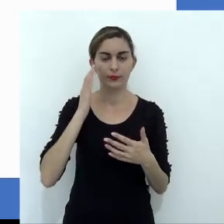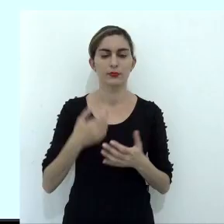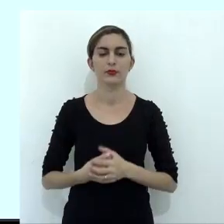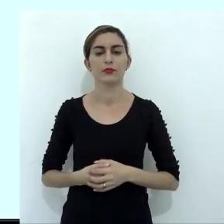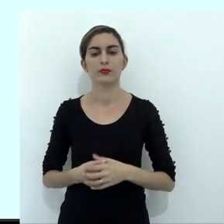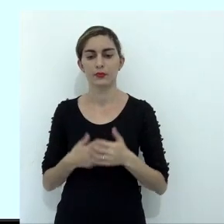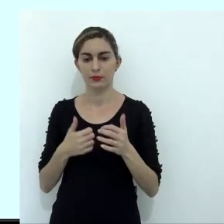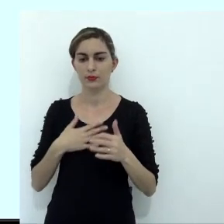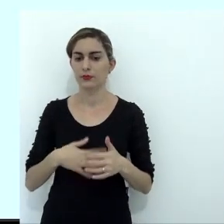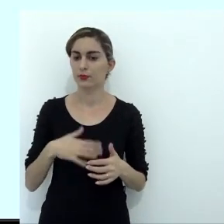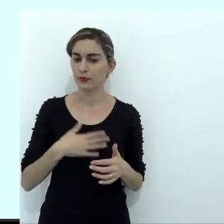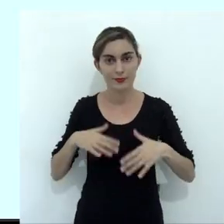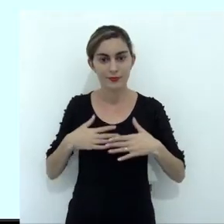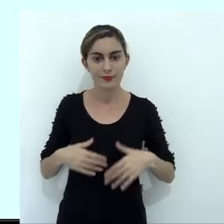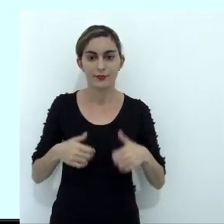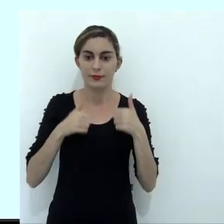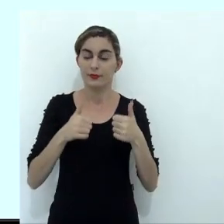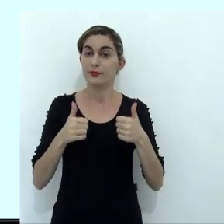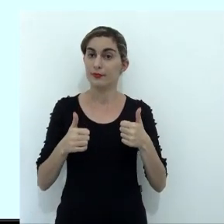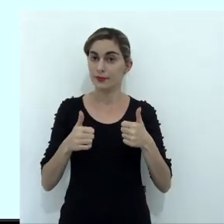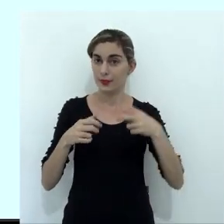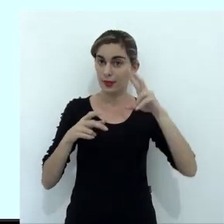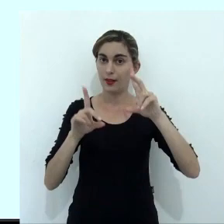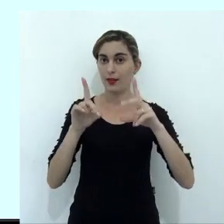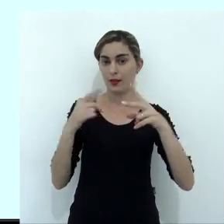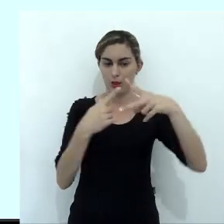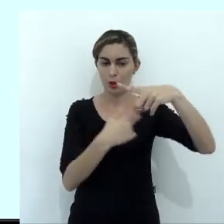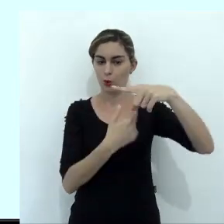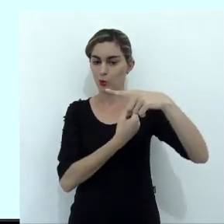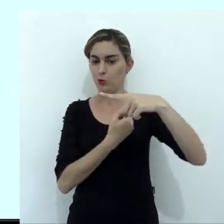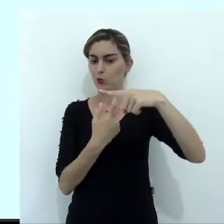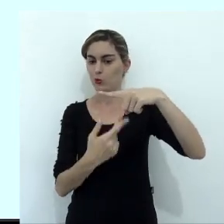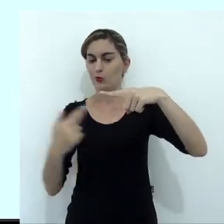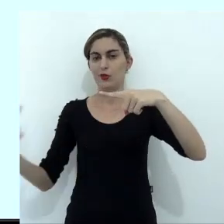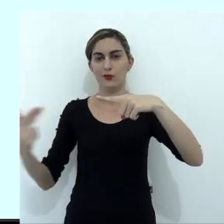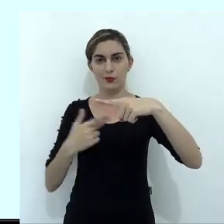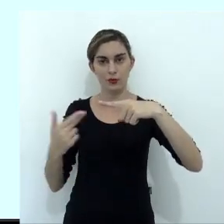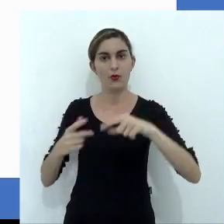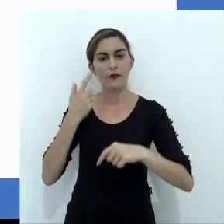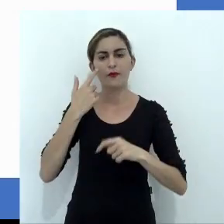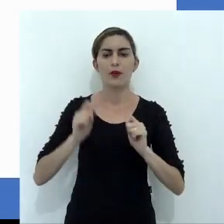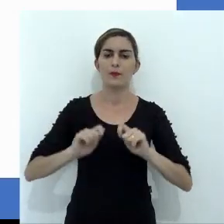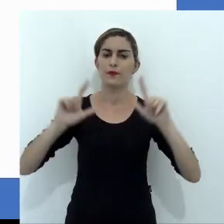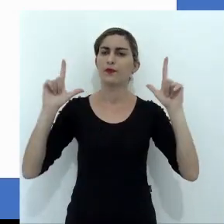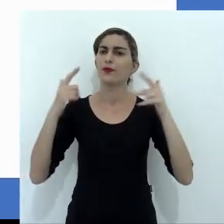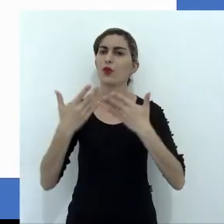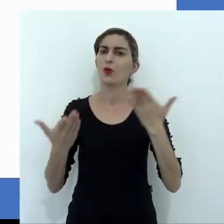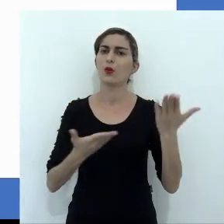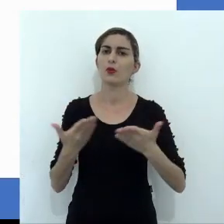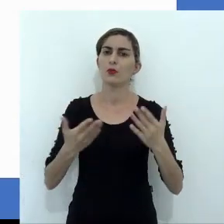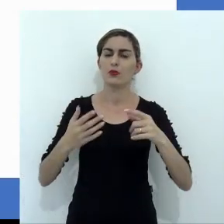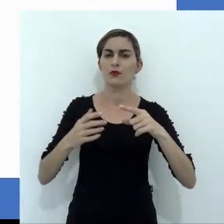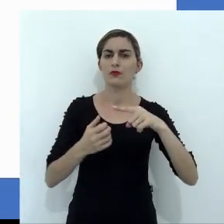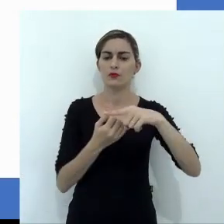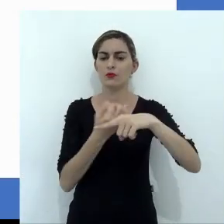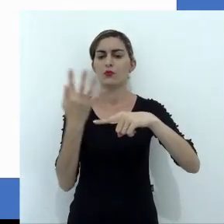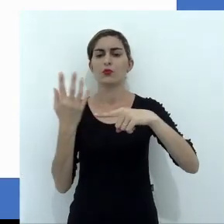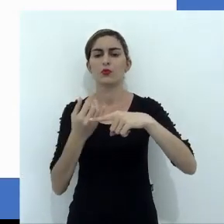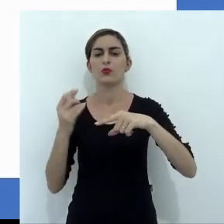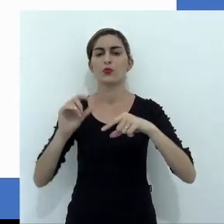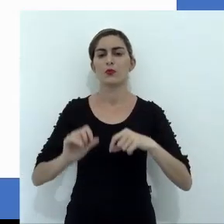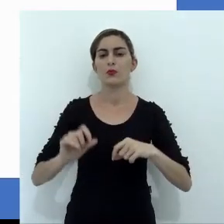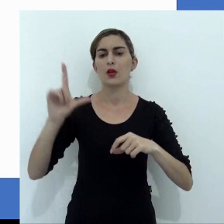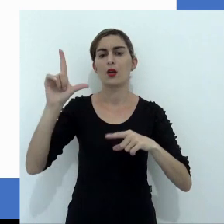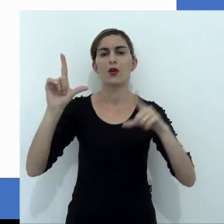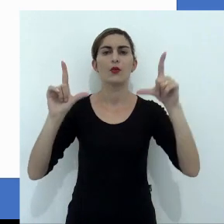que. Tranquilidade, beleza aí, ó, com denominadores iguais. Agora vamos para outra tela aqui. Ó. Como saber se uma fração é maior do que outra quando